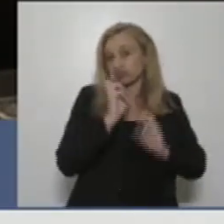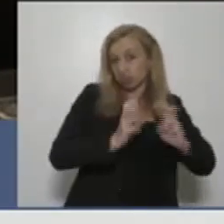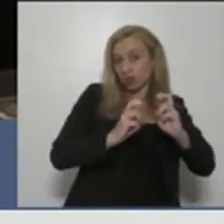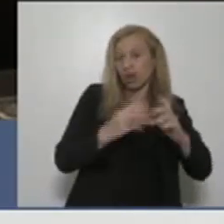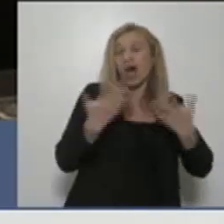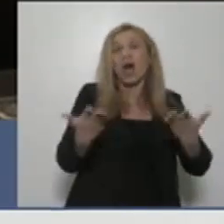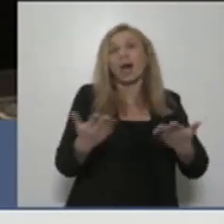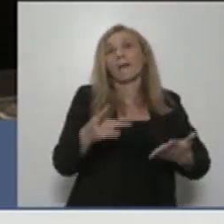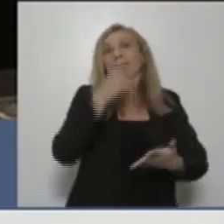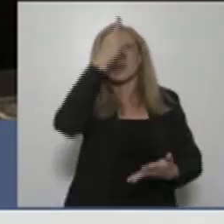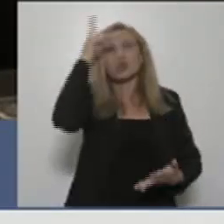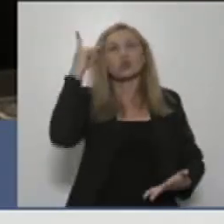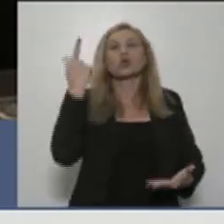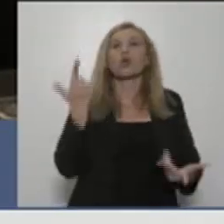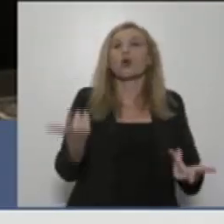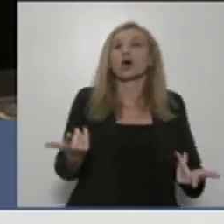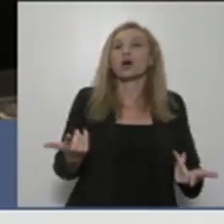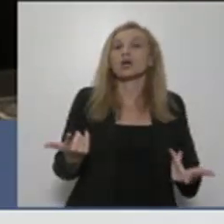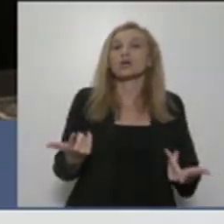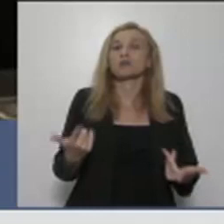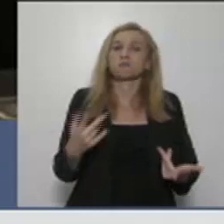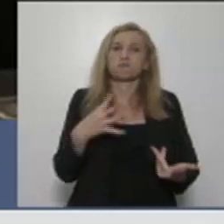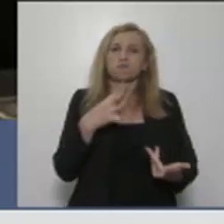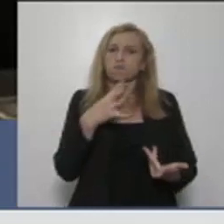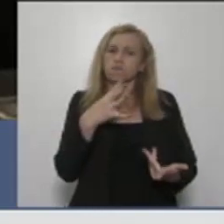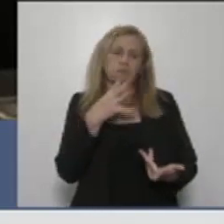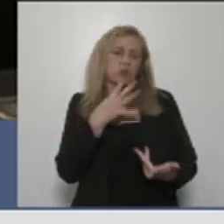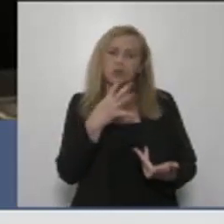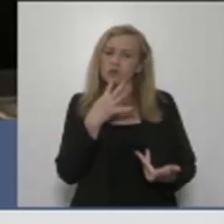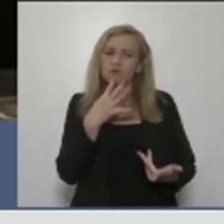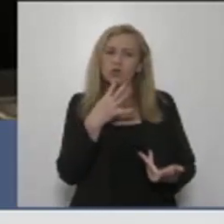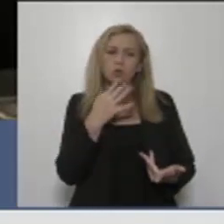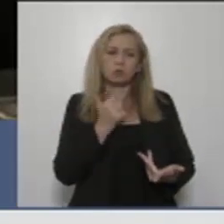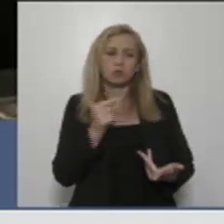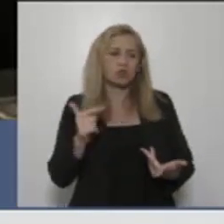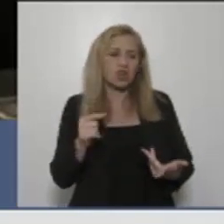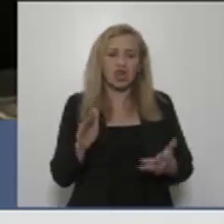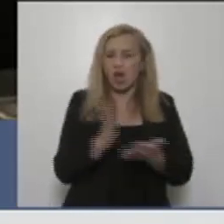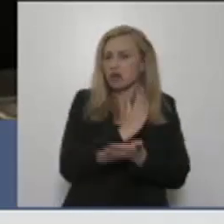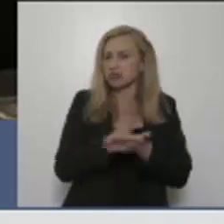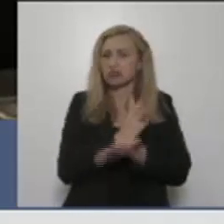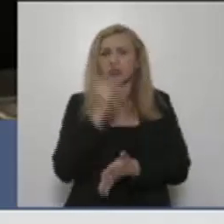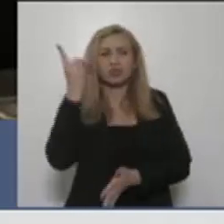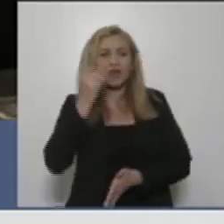Pessoas que, se não têm conhecimento, alguns deputados,